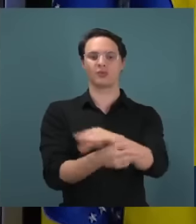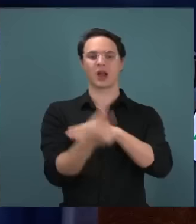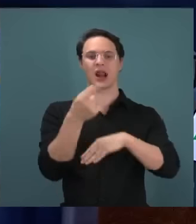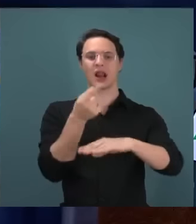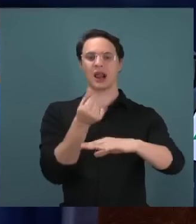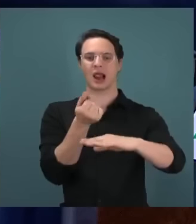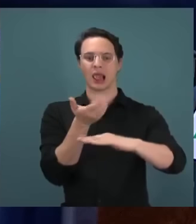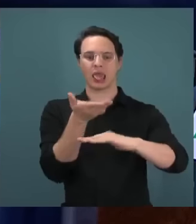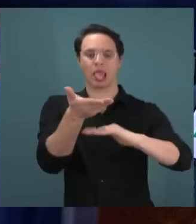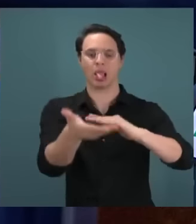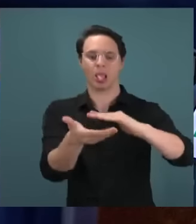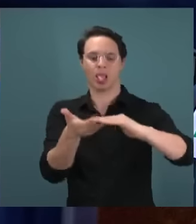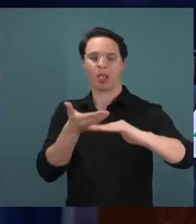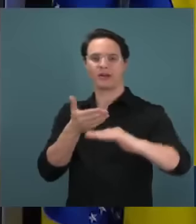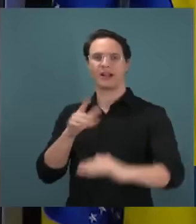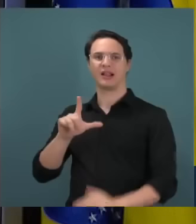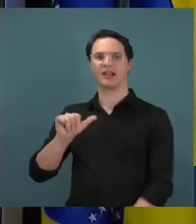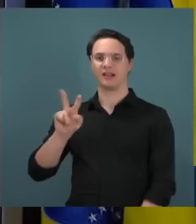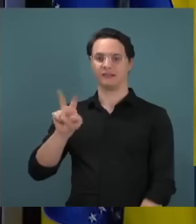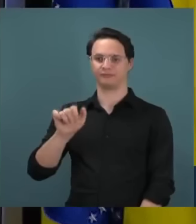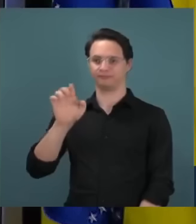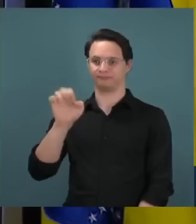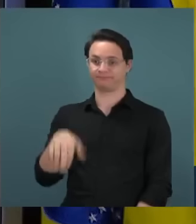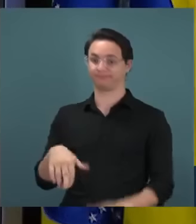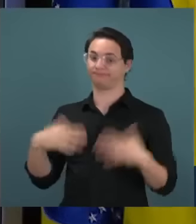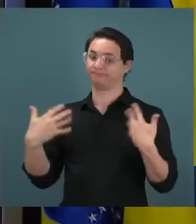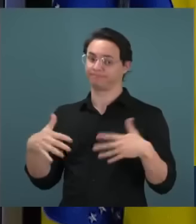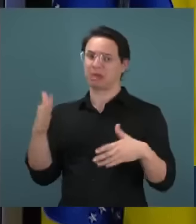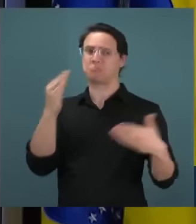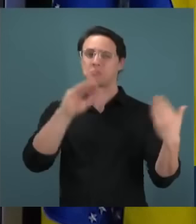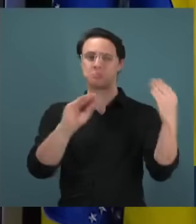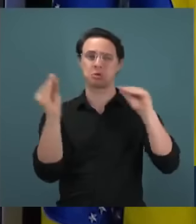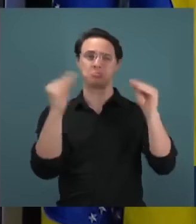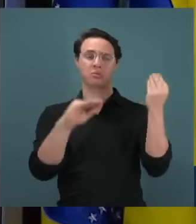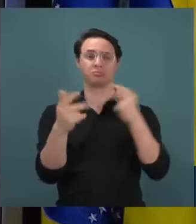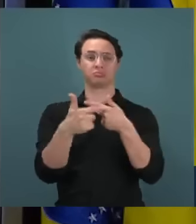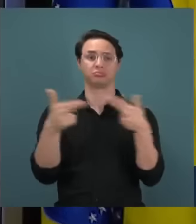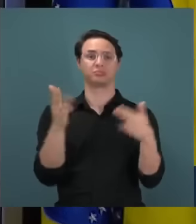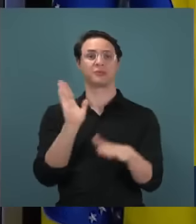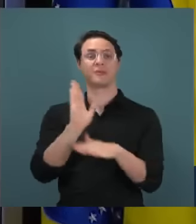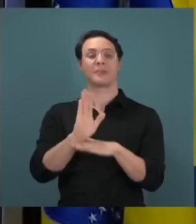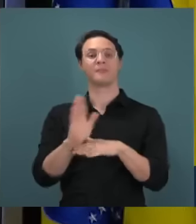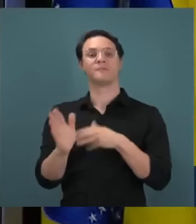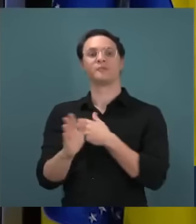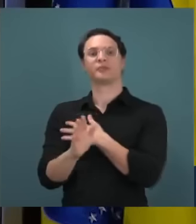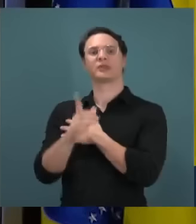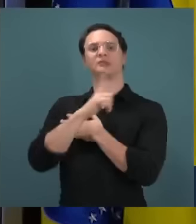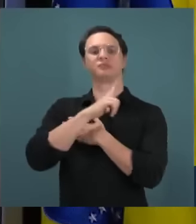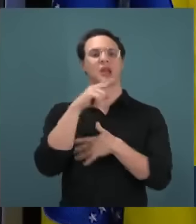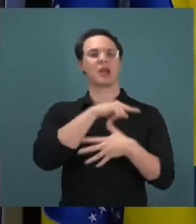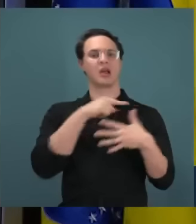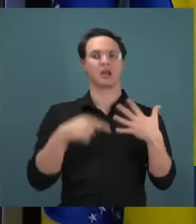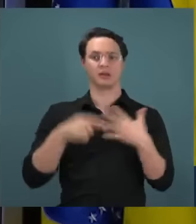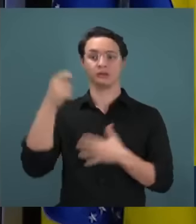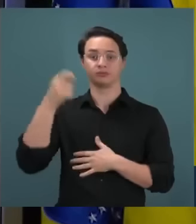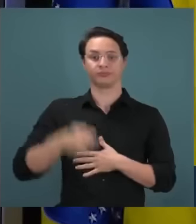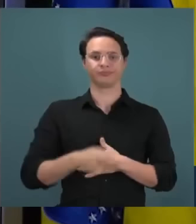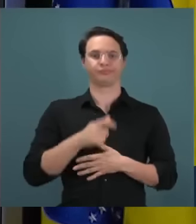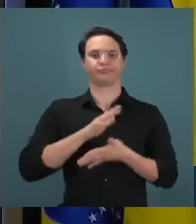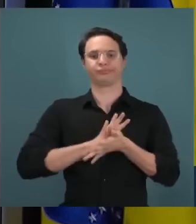muito alto o preço desse malabarismo jurídico em benefício de Lula, com uma série de decisões que